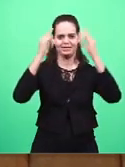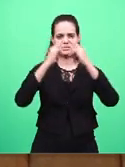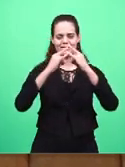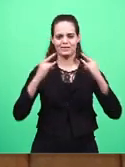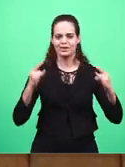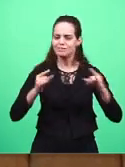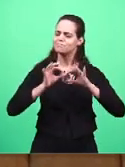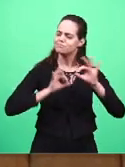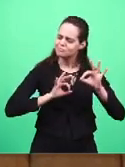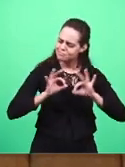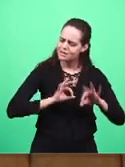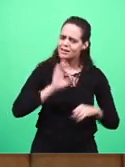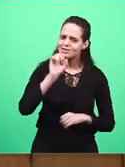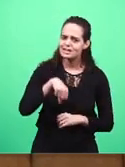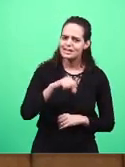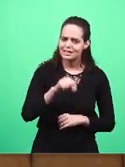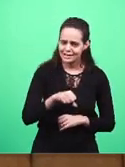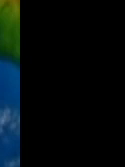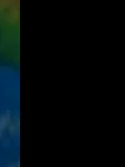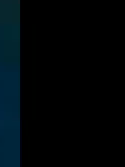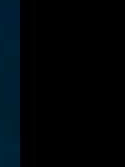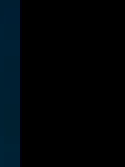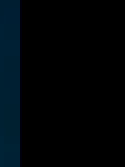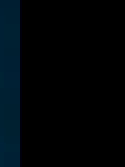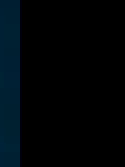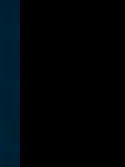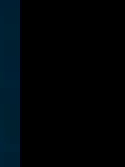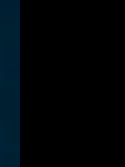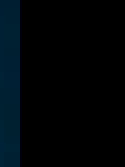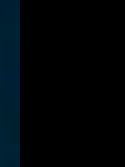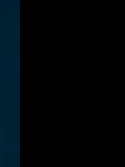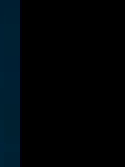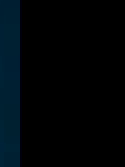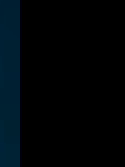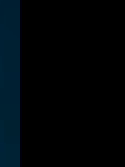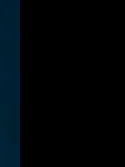Essa é a diferença. Tem mais?